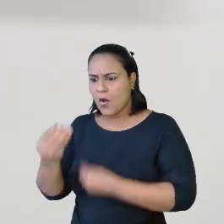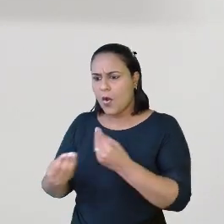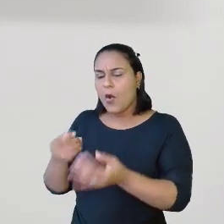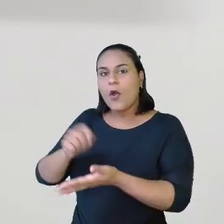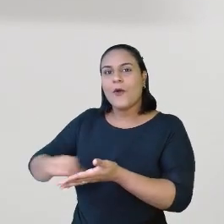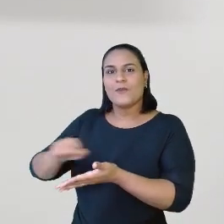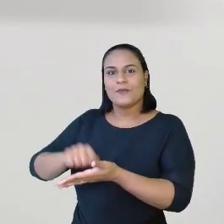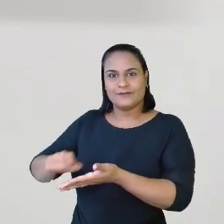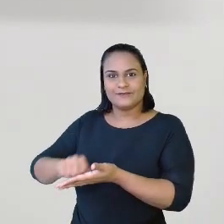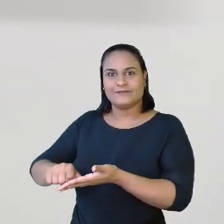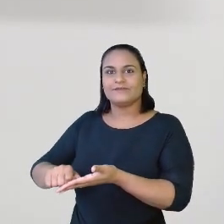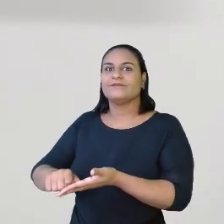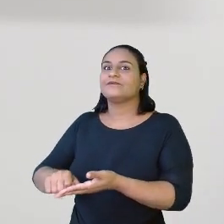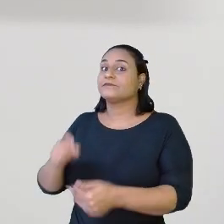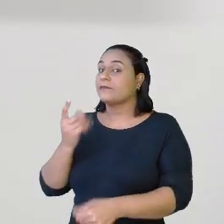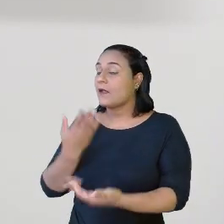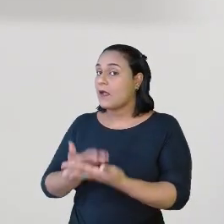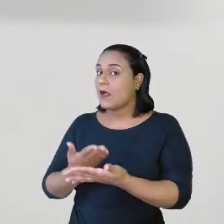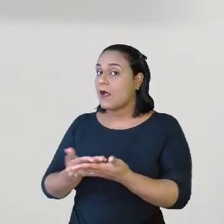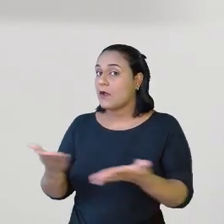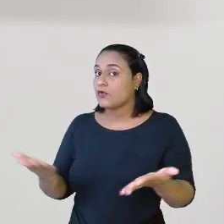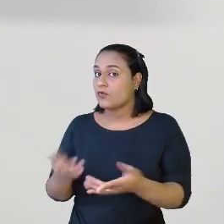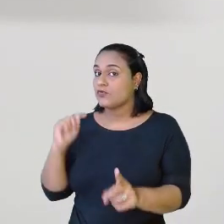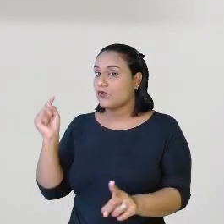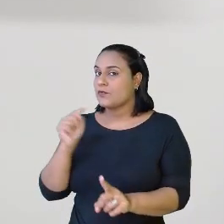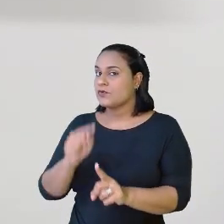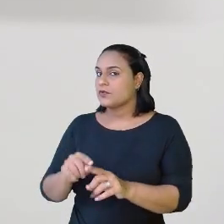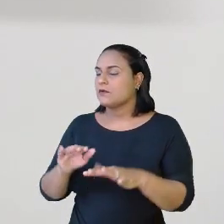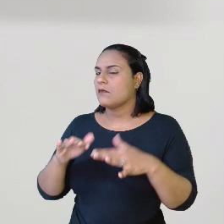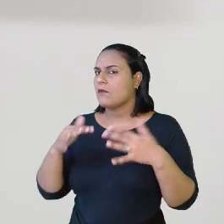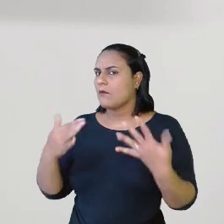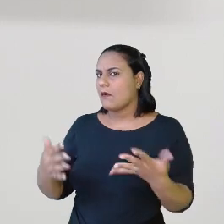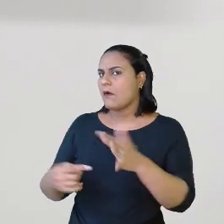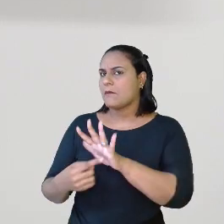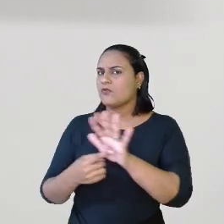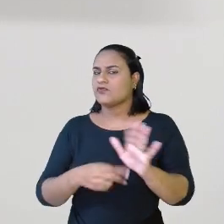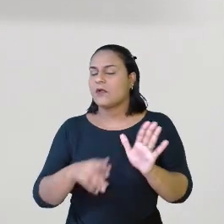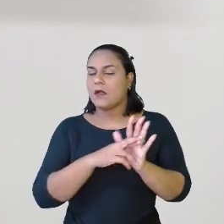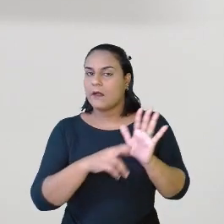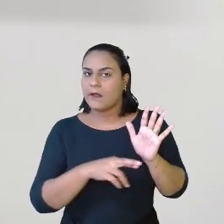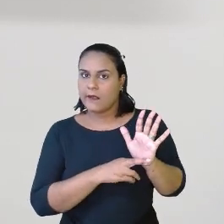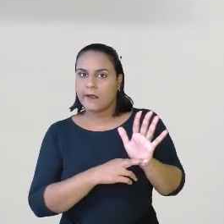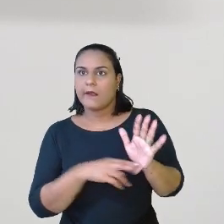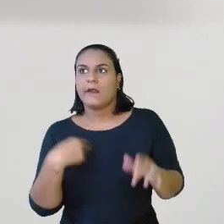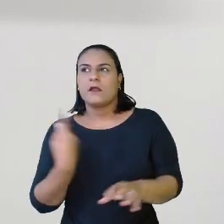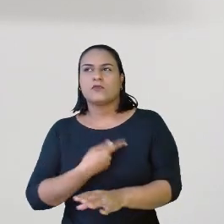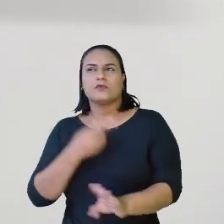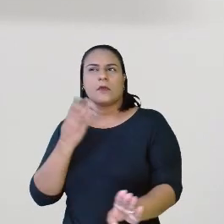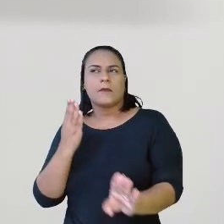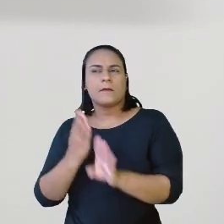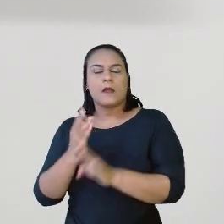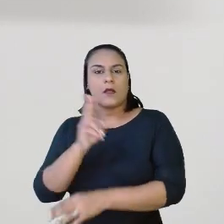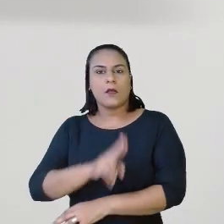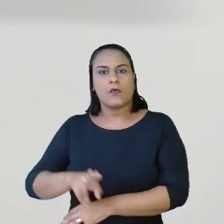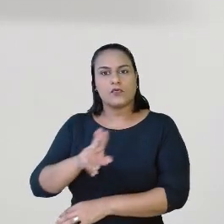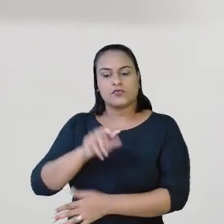usadas, tá certo? Mas na aula de hoje, nosso objetivo era mostrar a vocês as regrinhas que a gente pode identificar o